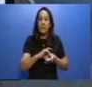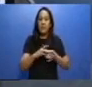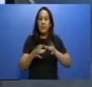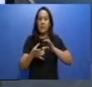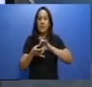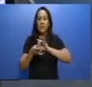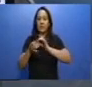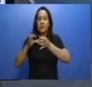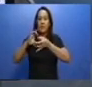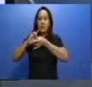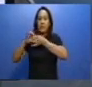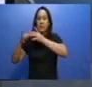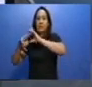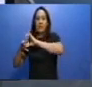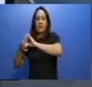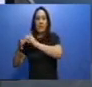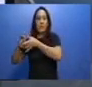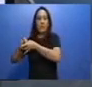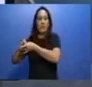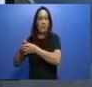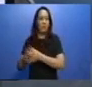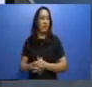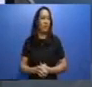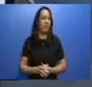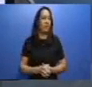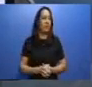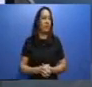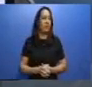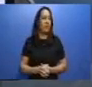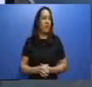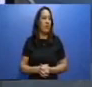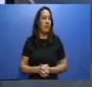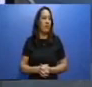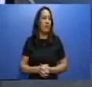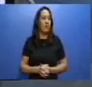Eles são mais retinhos do que esse aqui de cima.